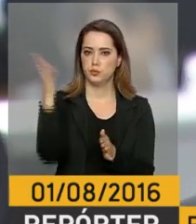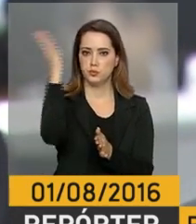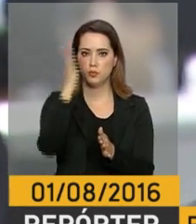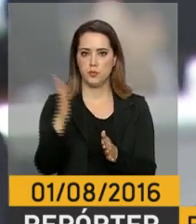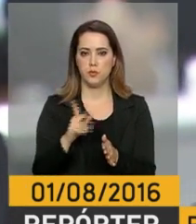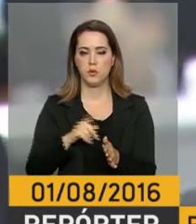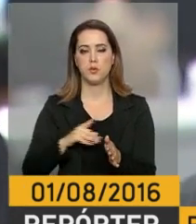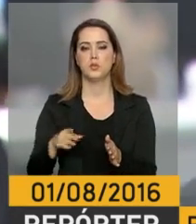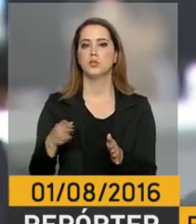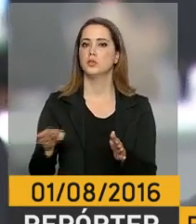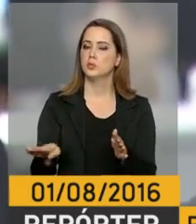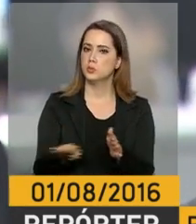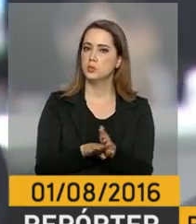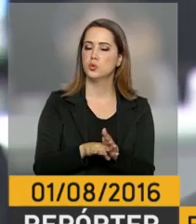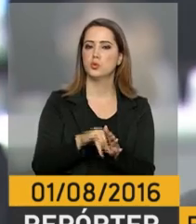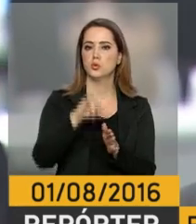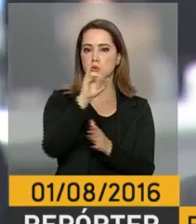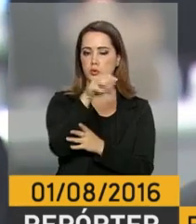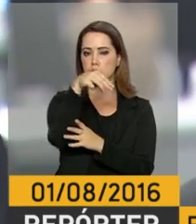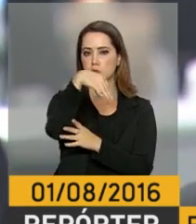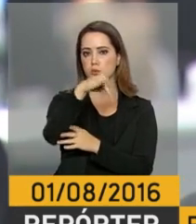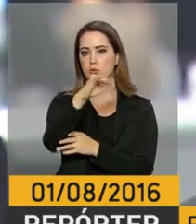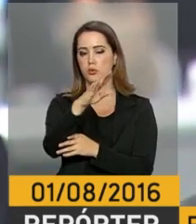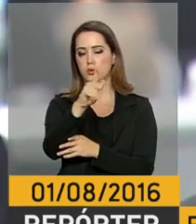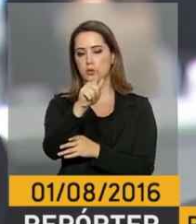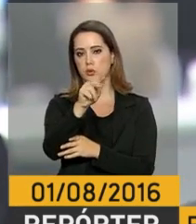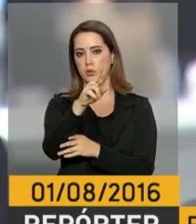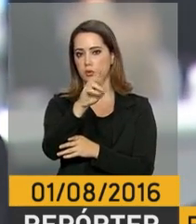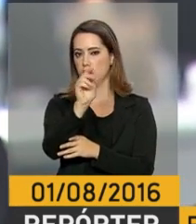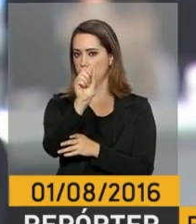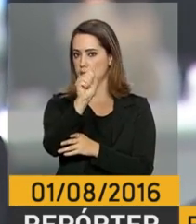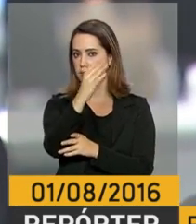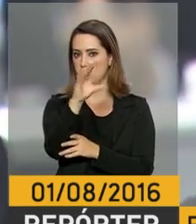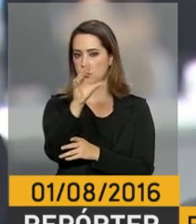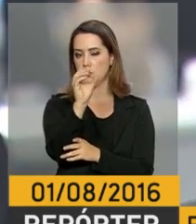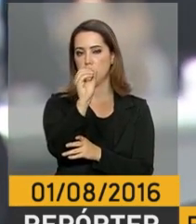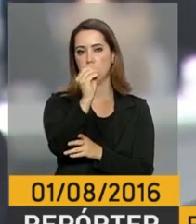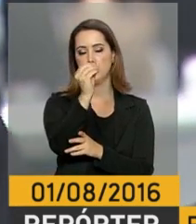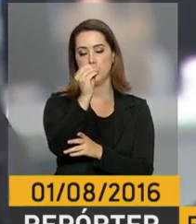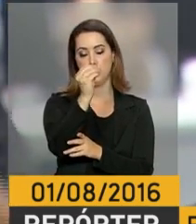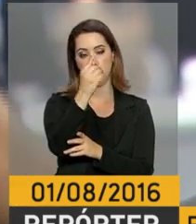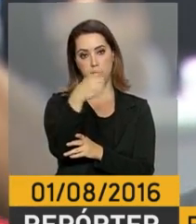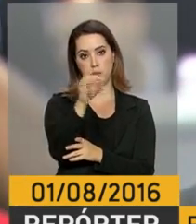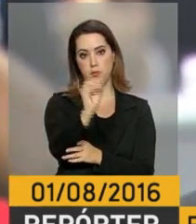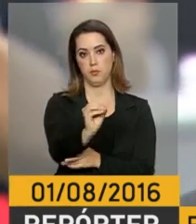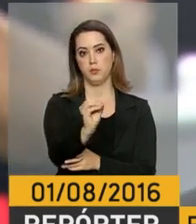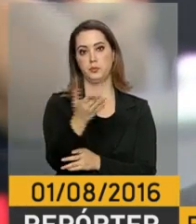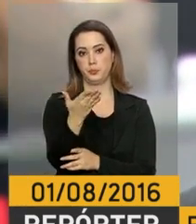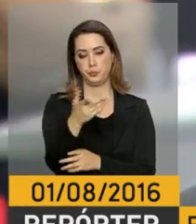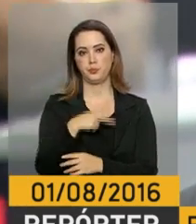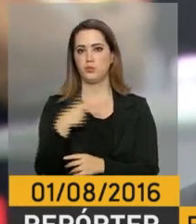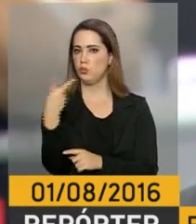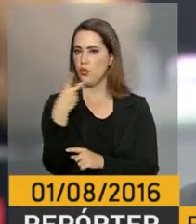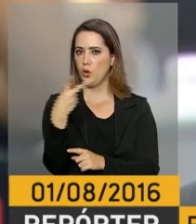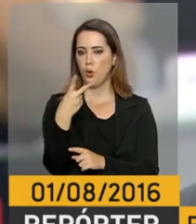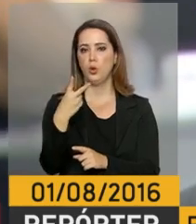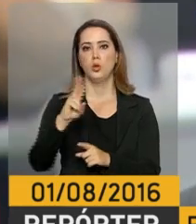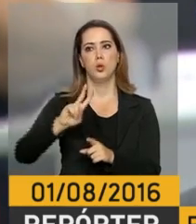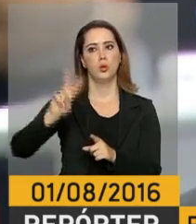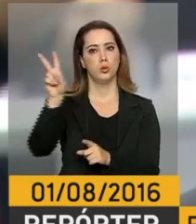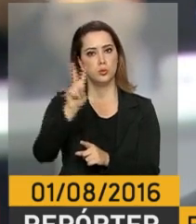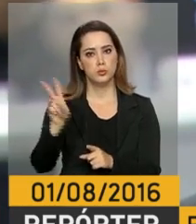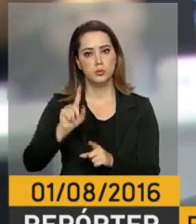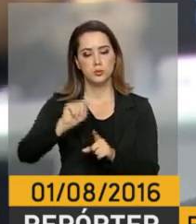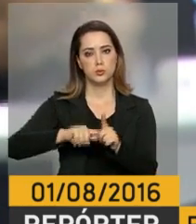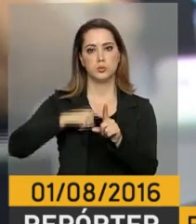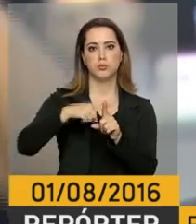na imigração. Agora nós temos essa dupla checagem, então duas vezes mais segurança, e isso se iniciou agora para as